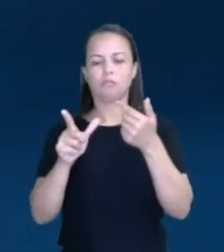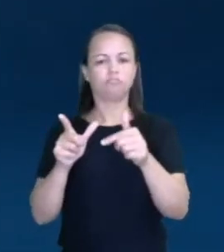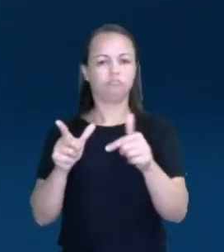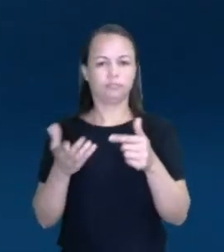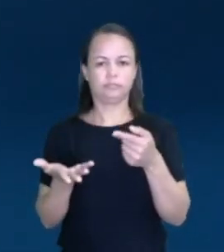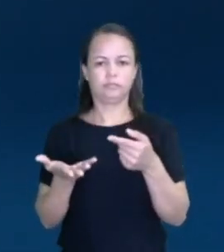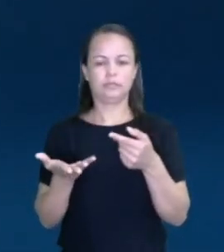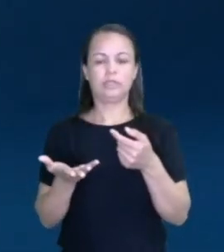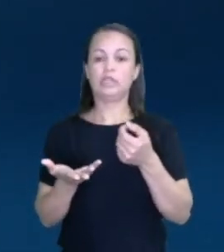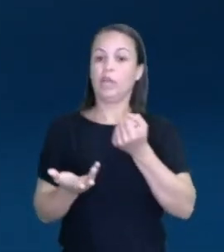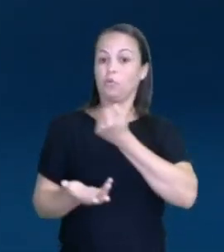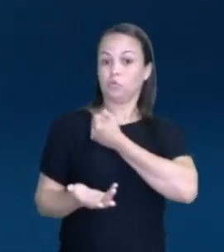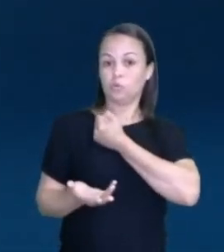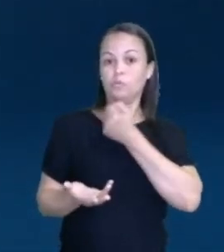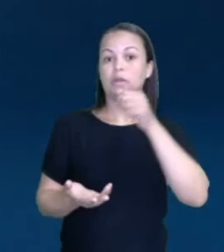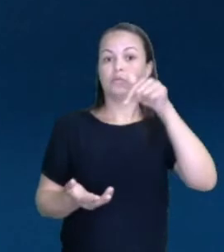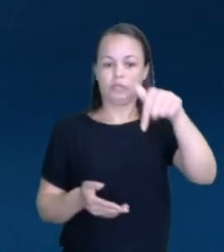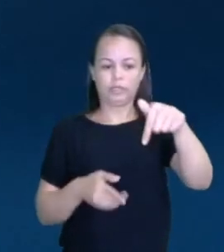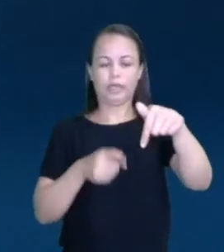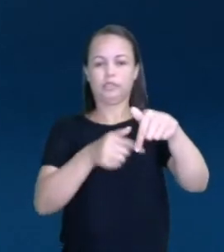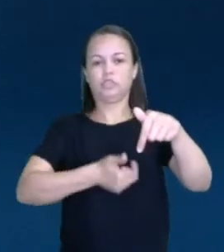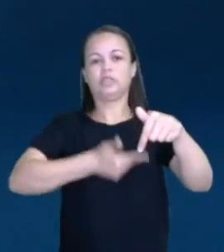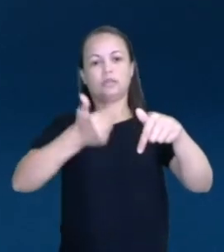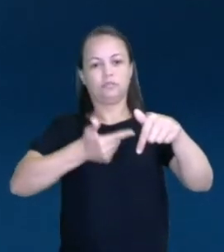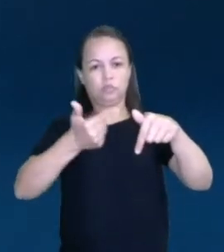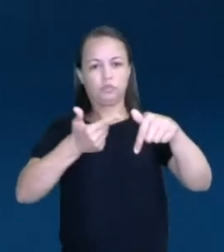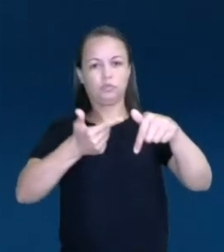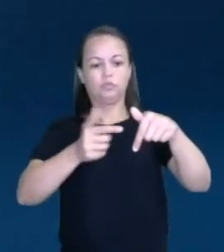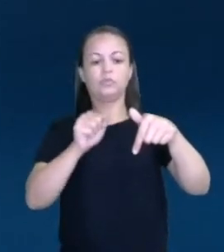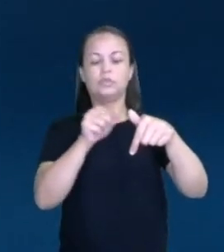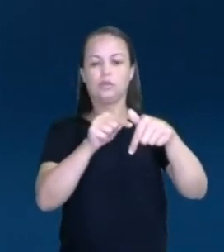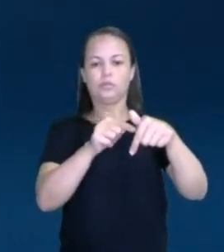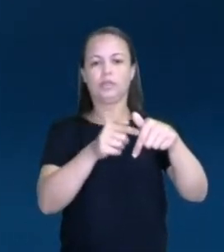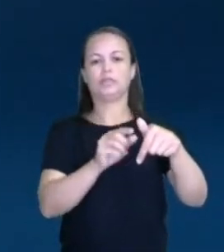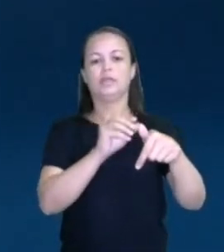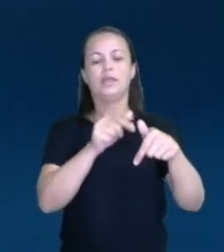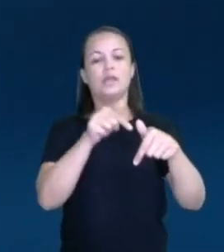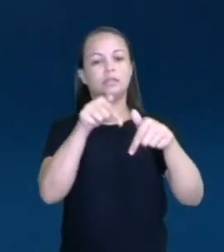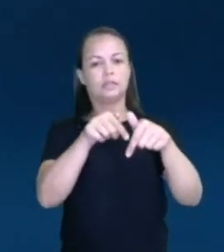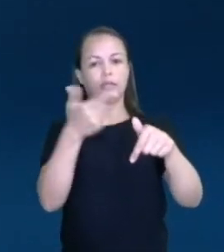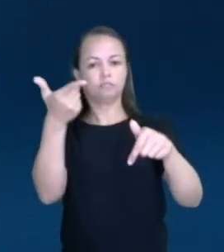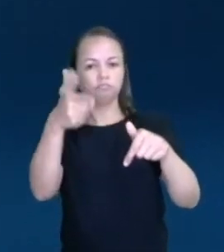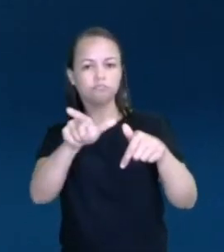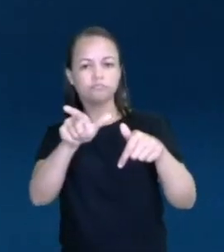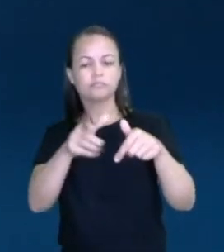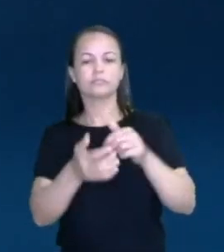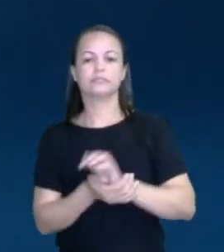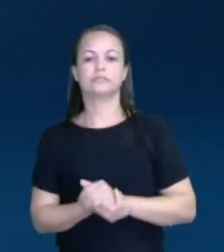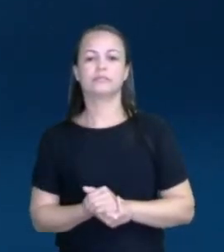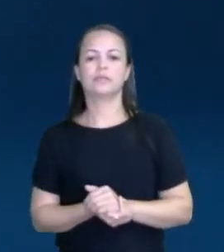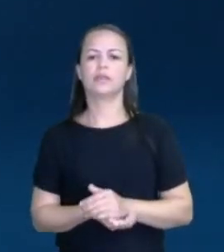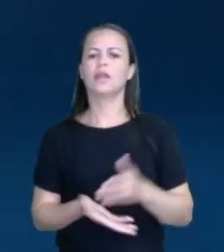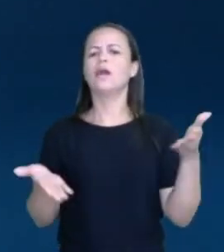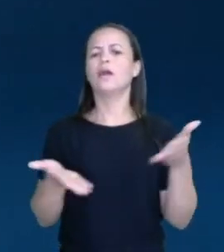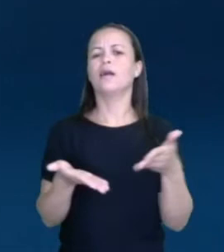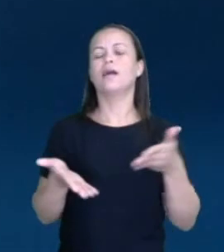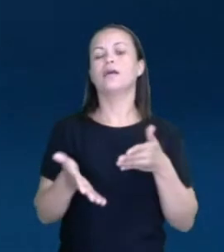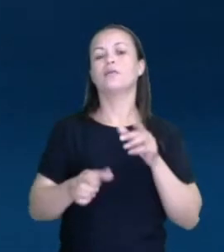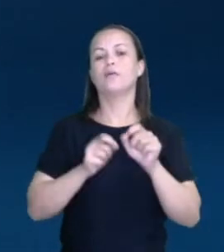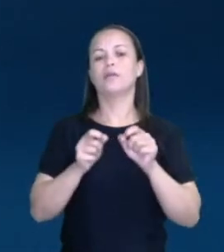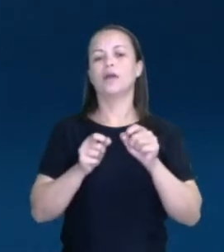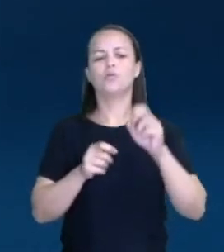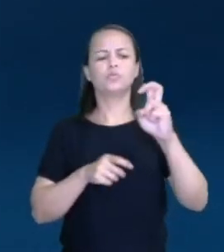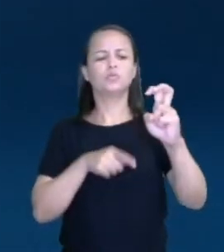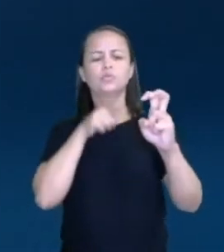o número 7 já está no segundo. Então eu venho e já posso fazer a repetição dele. E agora? Para onde